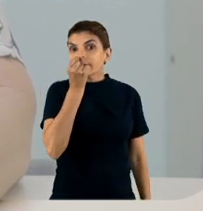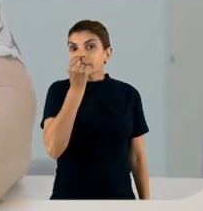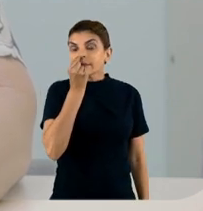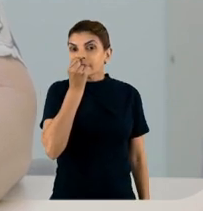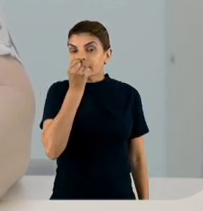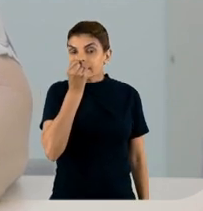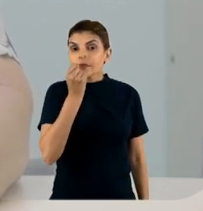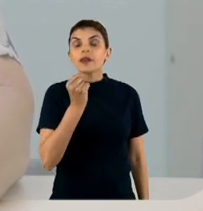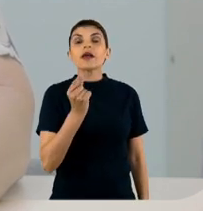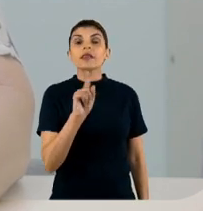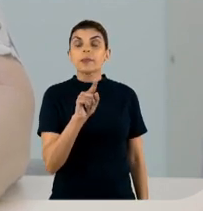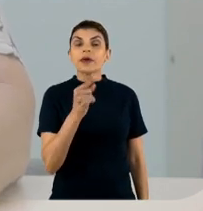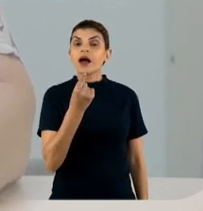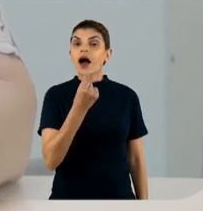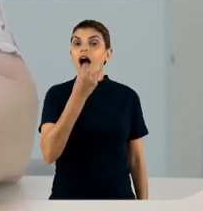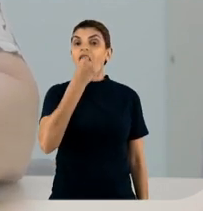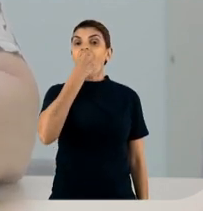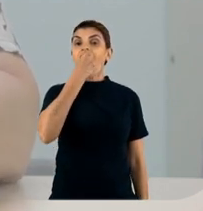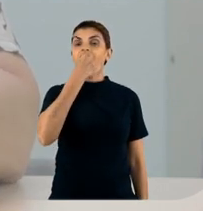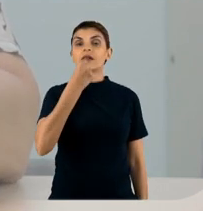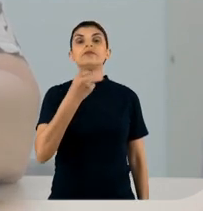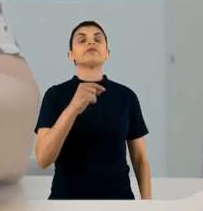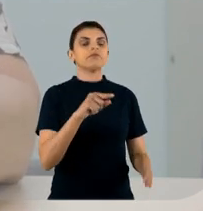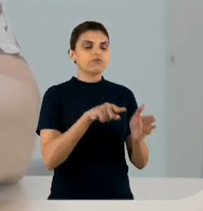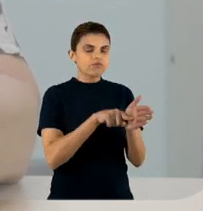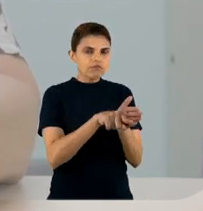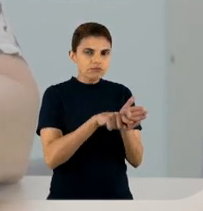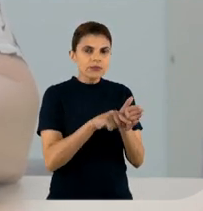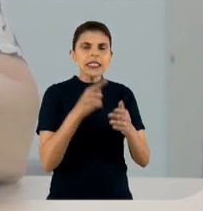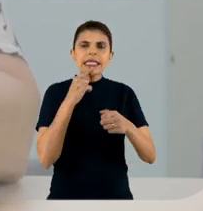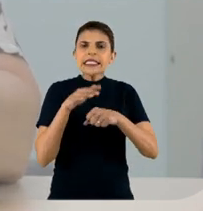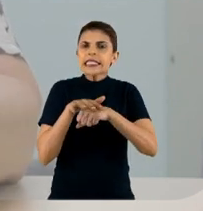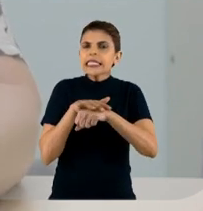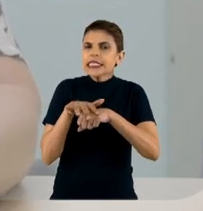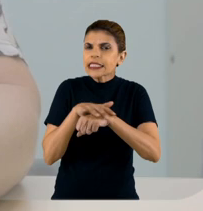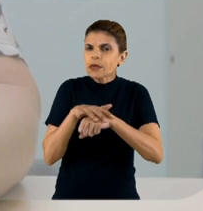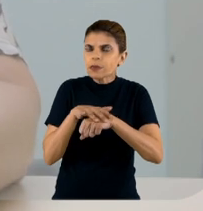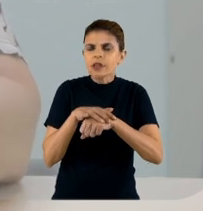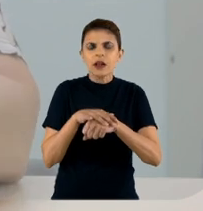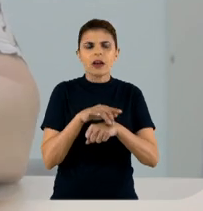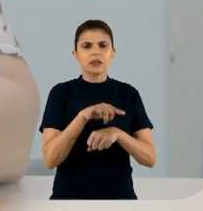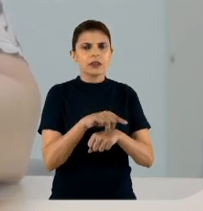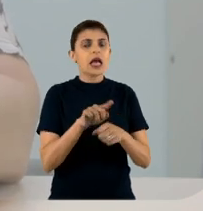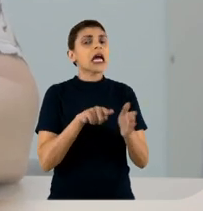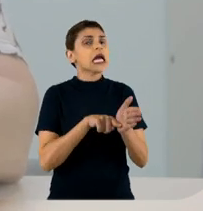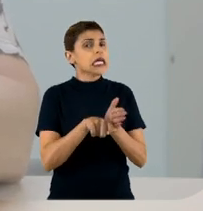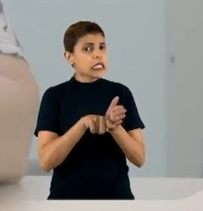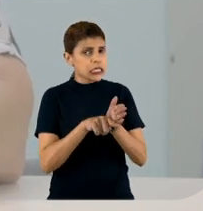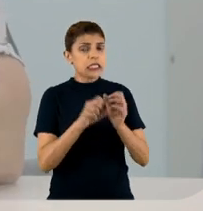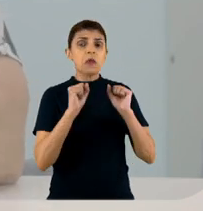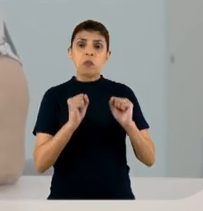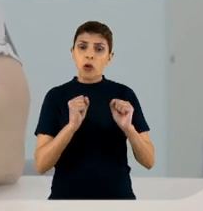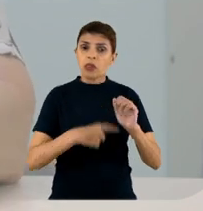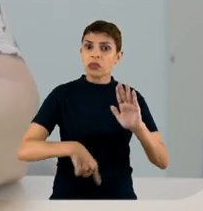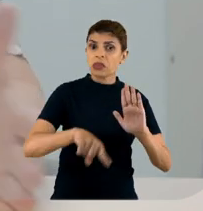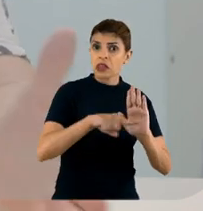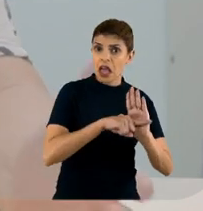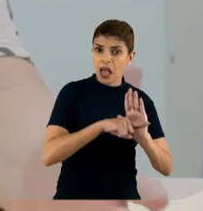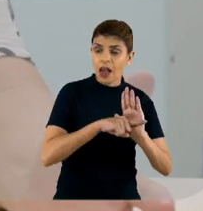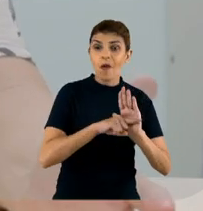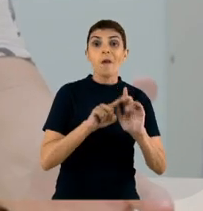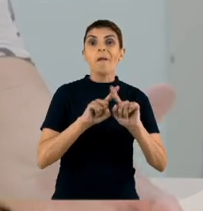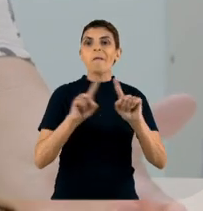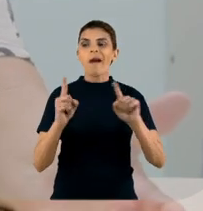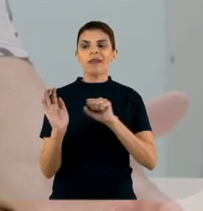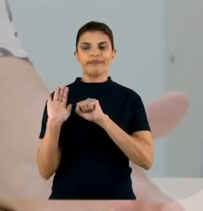or faringe e tem uma sensibilidade que não é muito alta então esses exames podem dar negativos e a pessoa